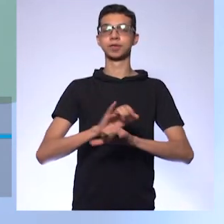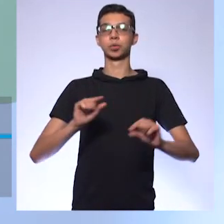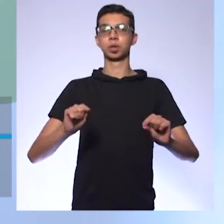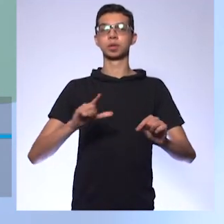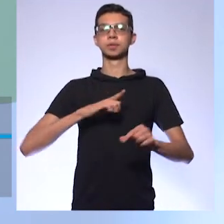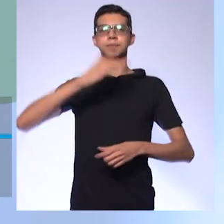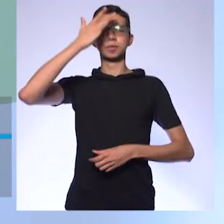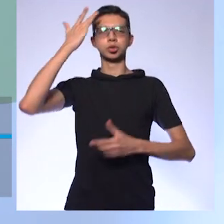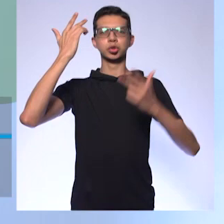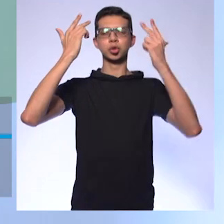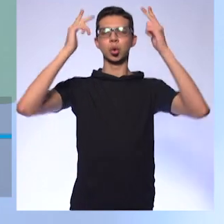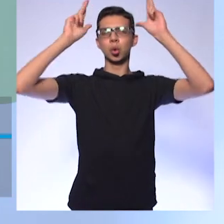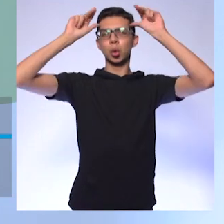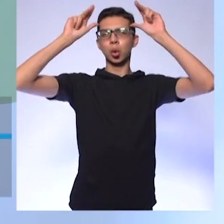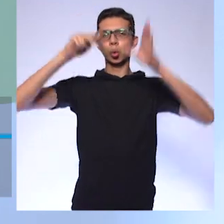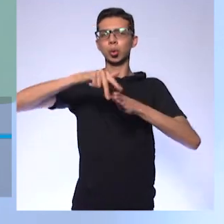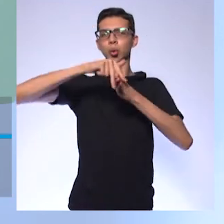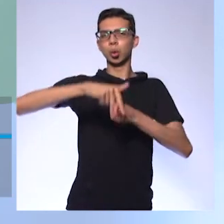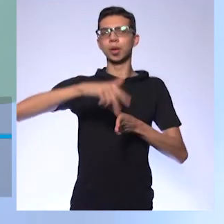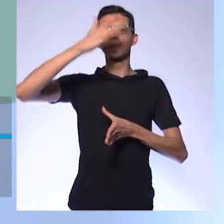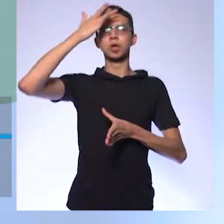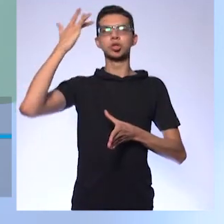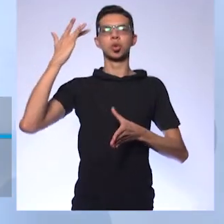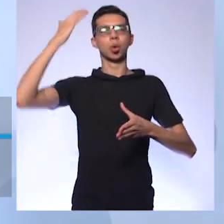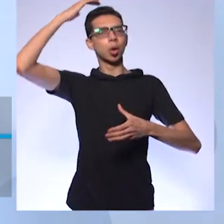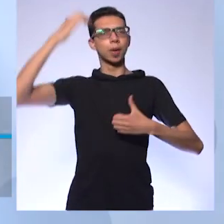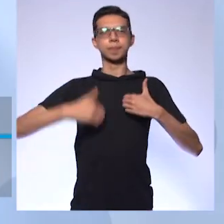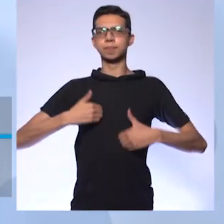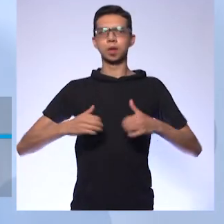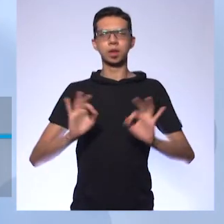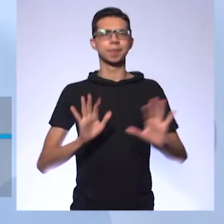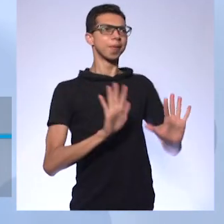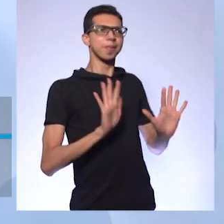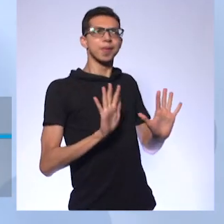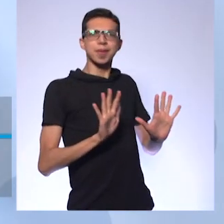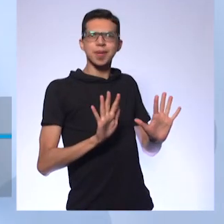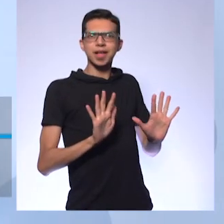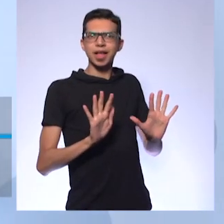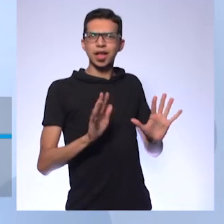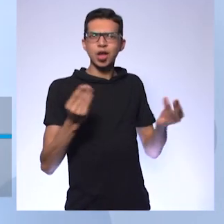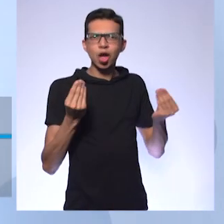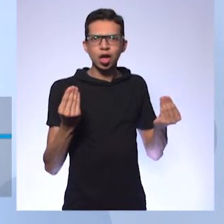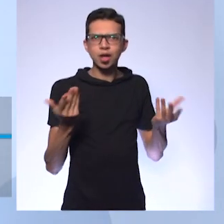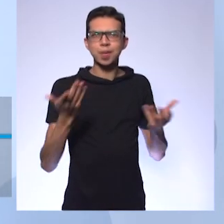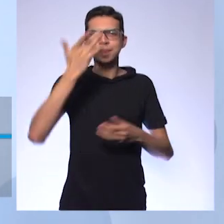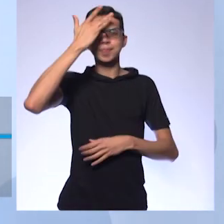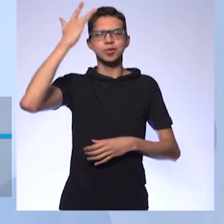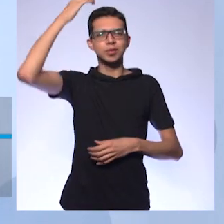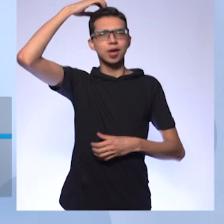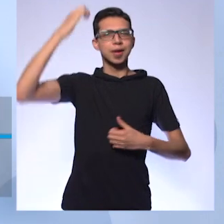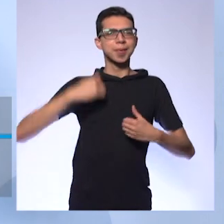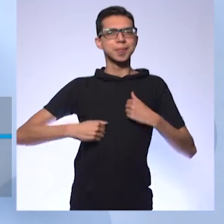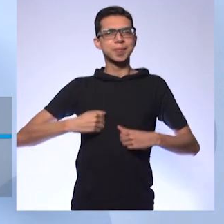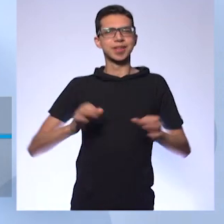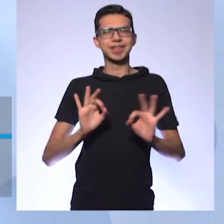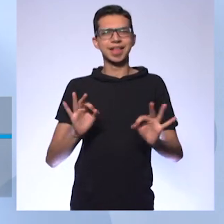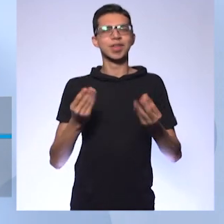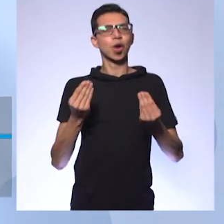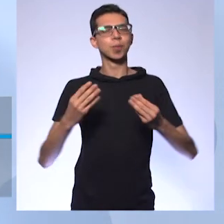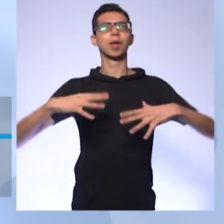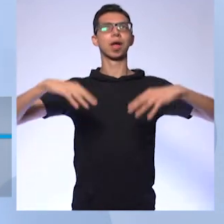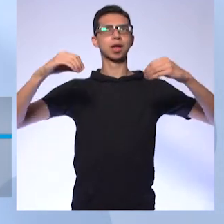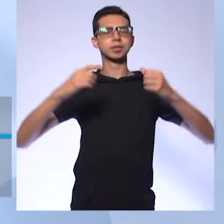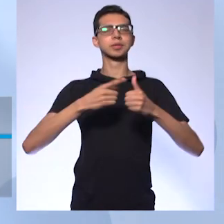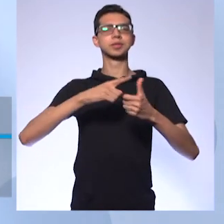tomar banho, donzelas e um tempo... Peraí. Vamos, parou. Pessoas sem tomar banho? Como assim? Nossa, ela